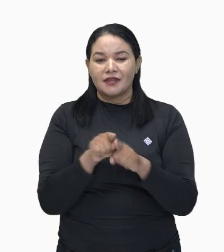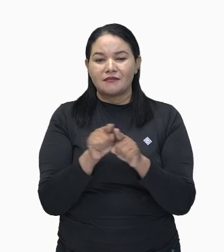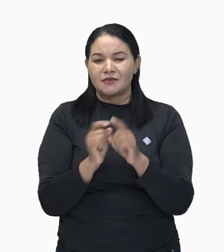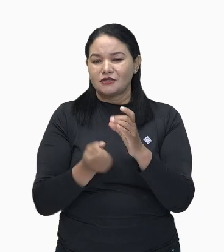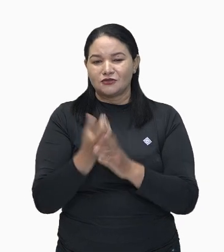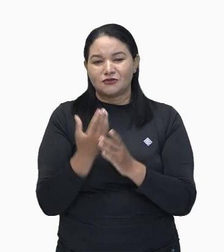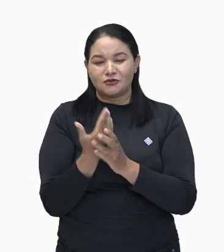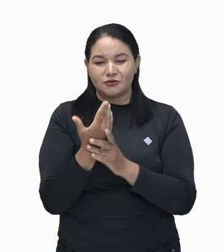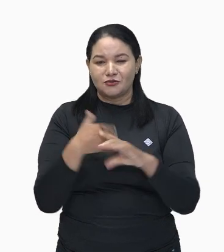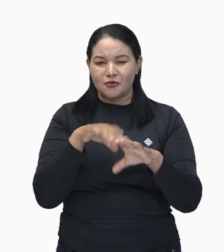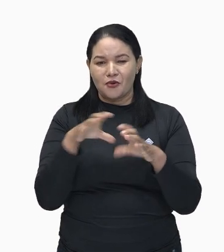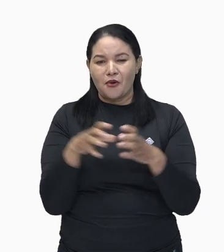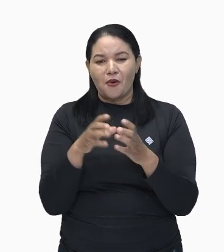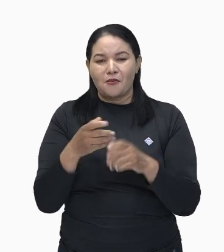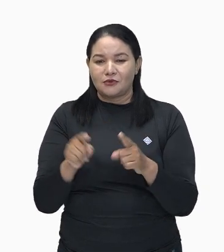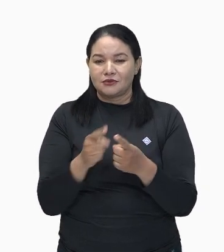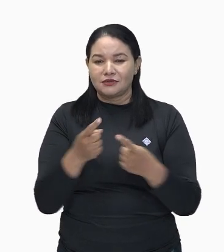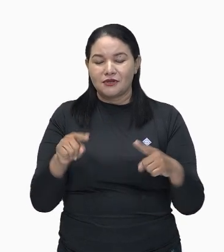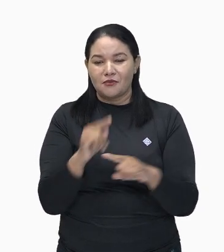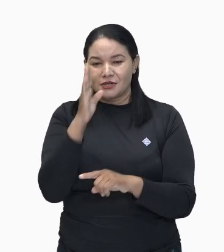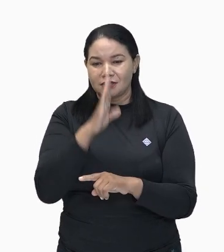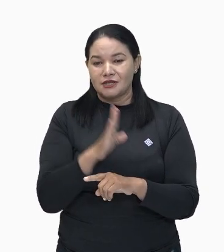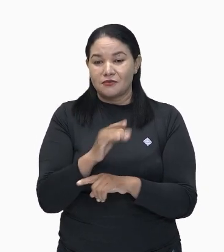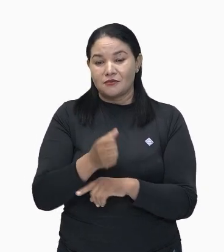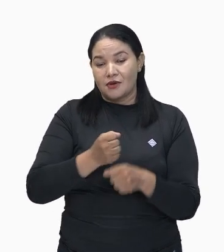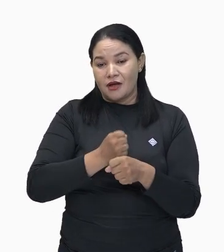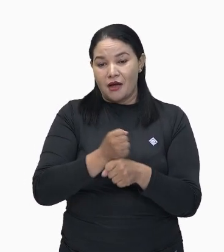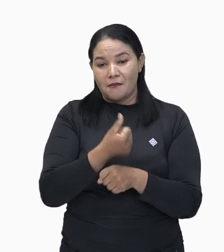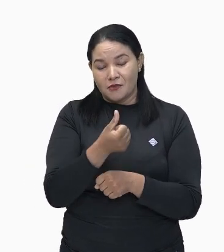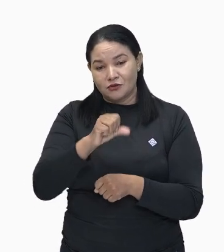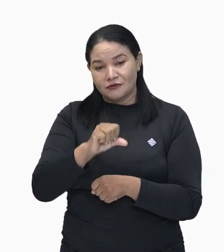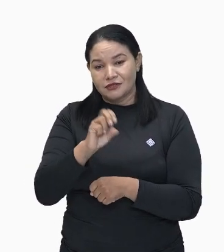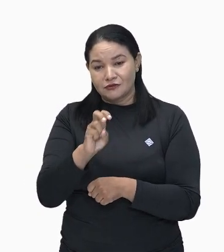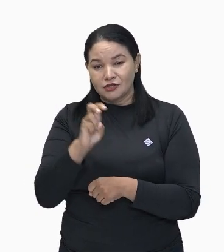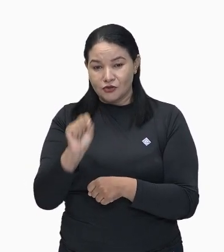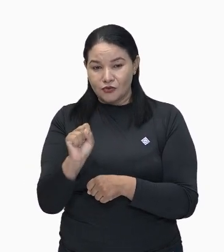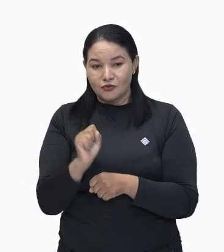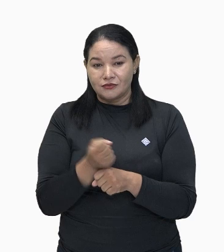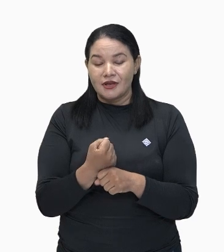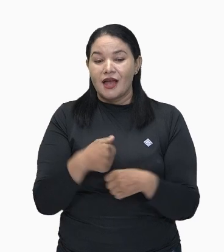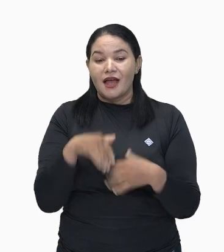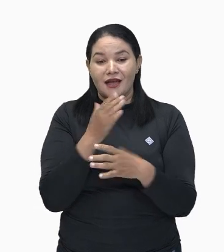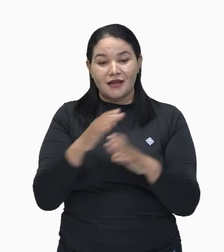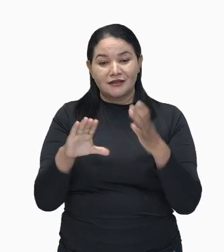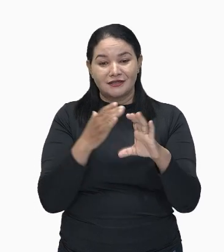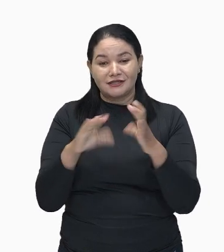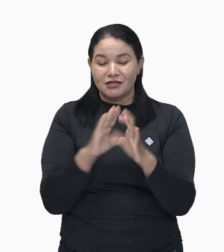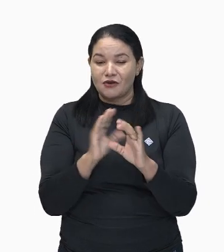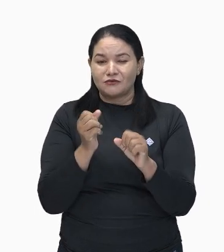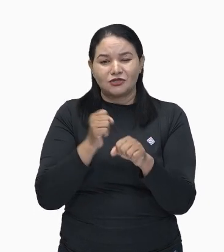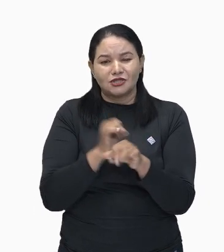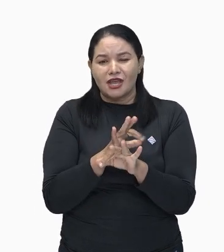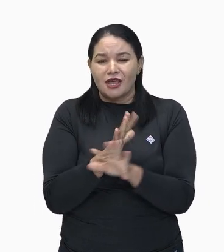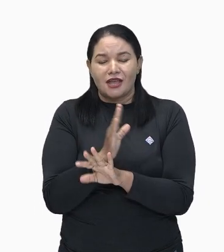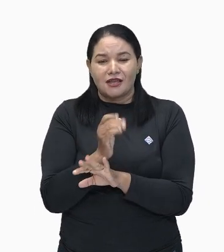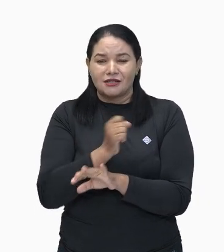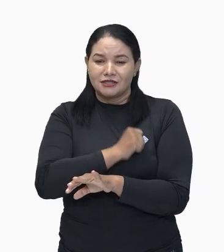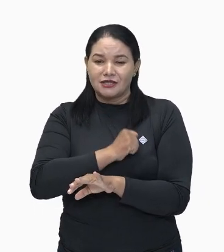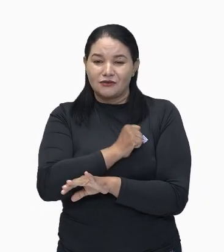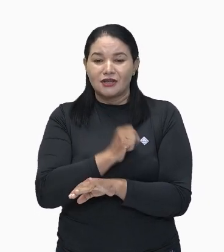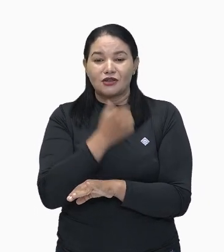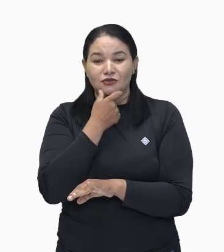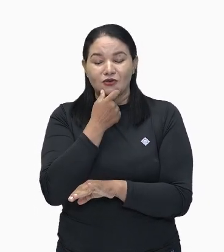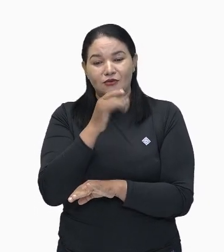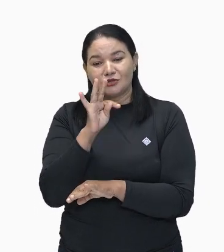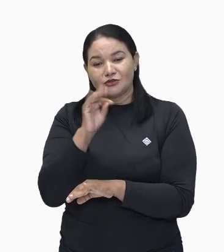cenário musical brasileiro em 1958, com a canção Chega de Saudade, de Tom Jobim e